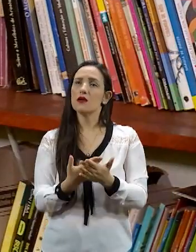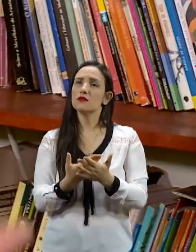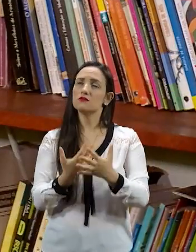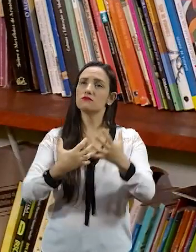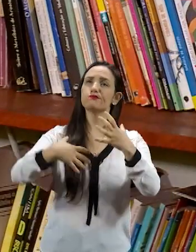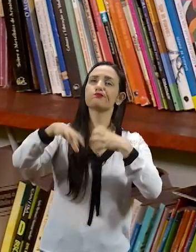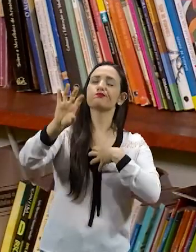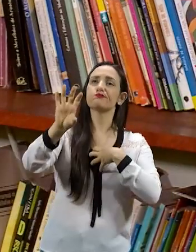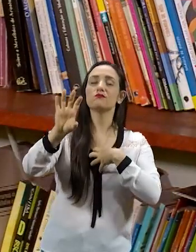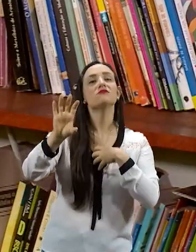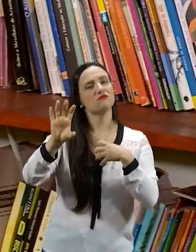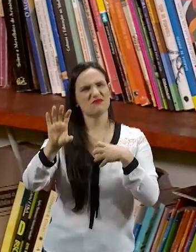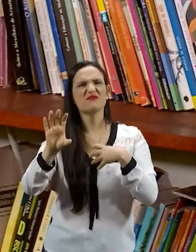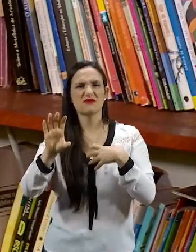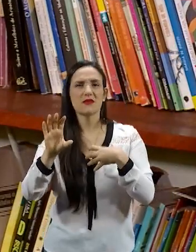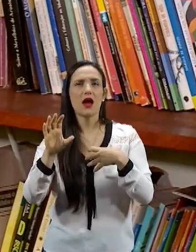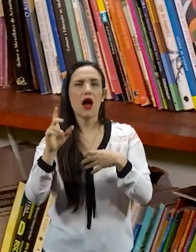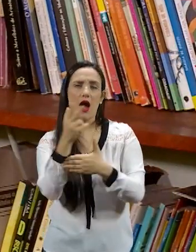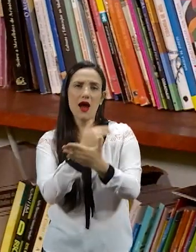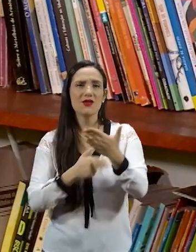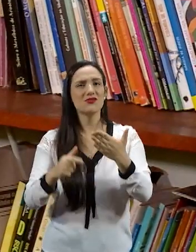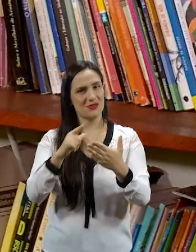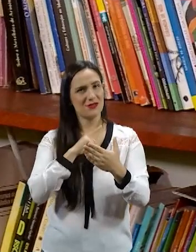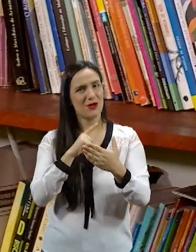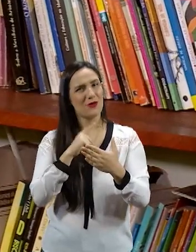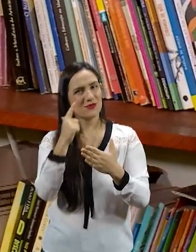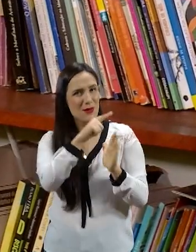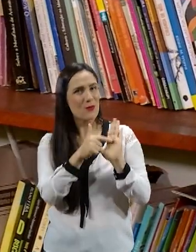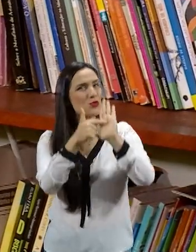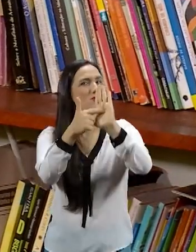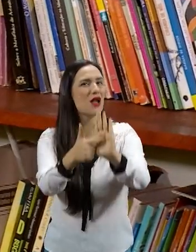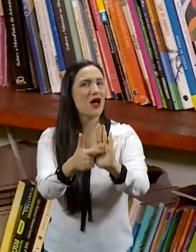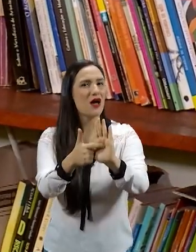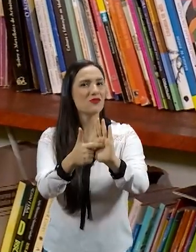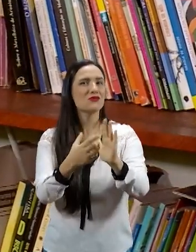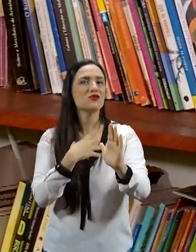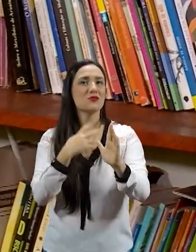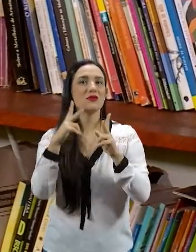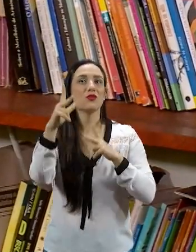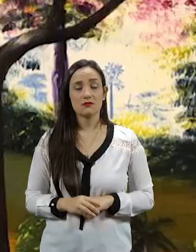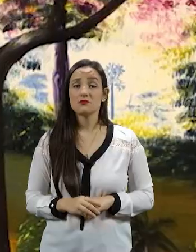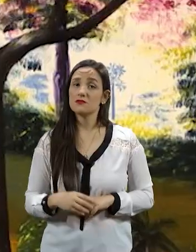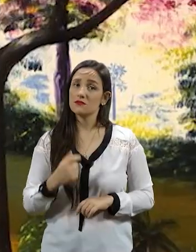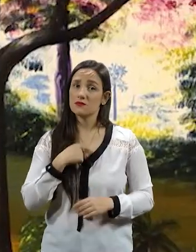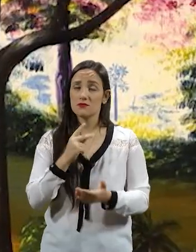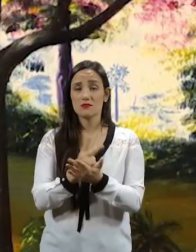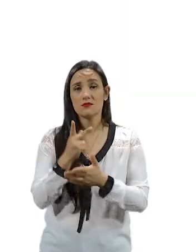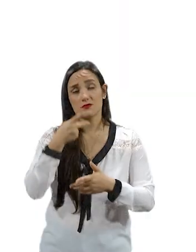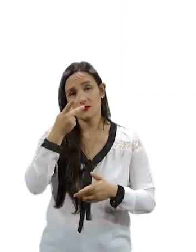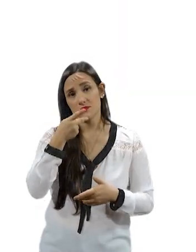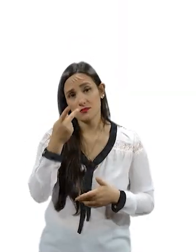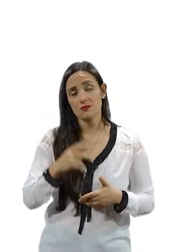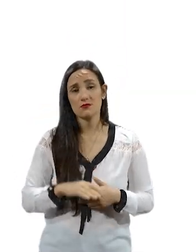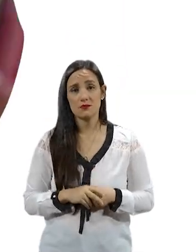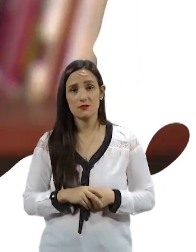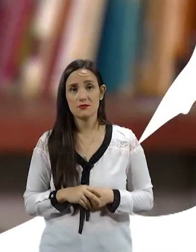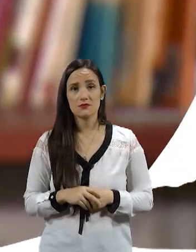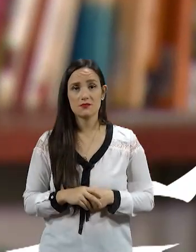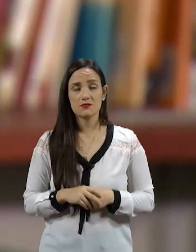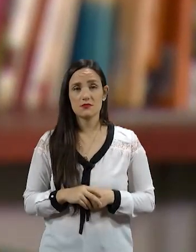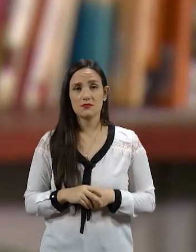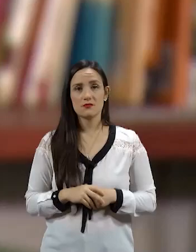contemplar e se ver ali dentro, né? Acho que é mais ou menos isso que eu entendo da expressão da pintura. Eu costumo dizer que